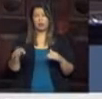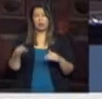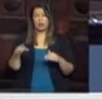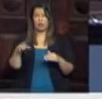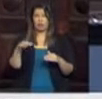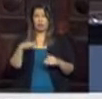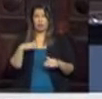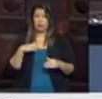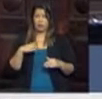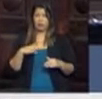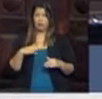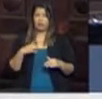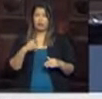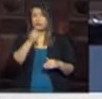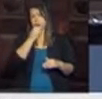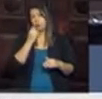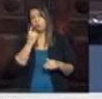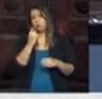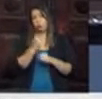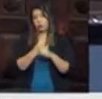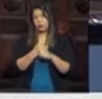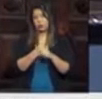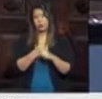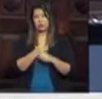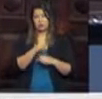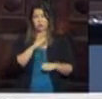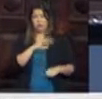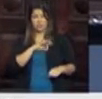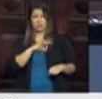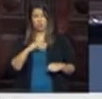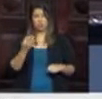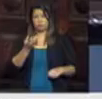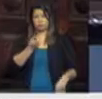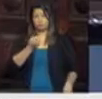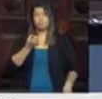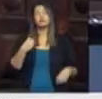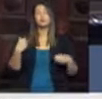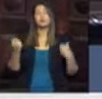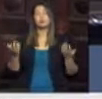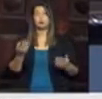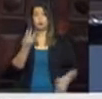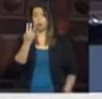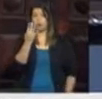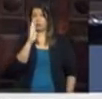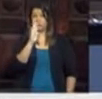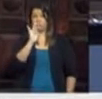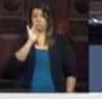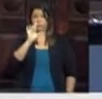ano, recebido um incentivo fiscal de 4 bilhões de reais.